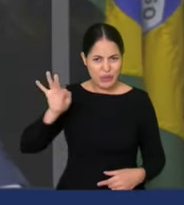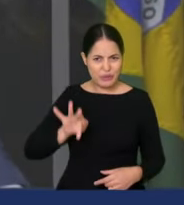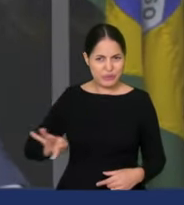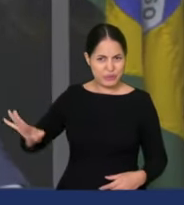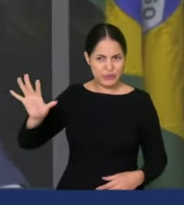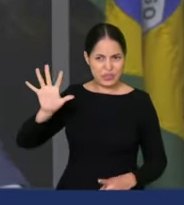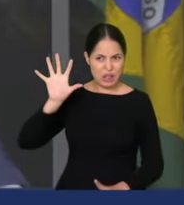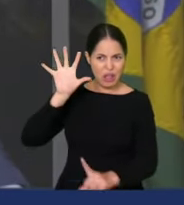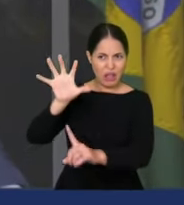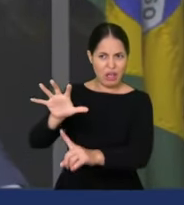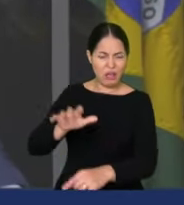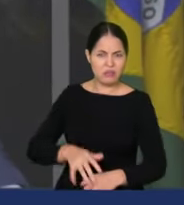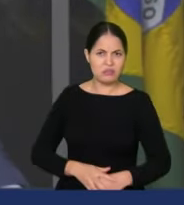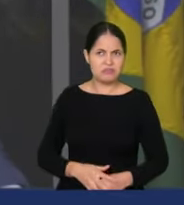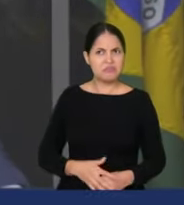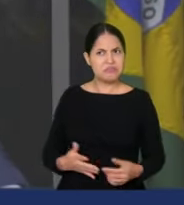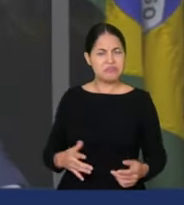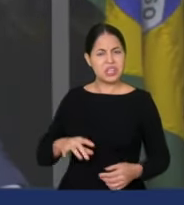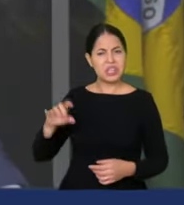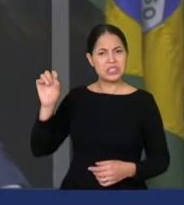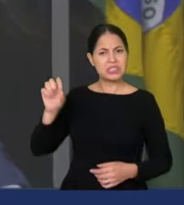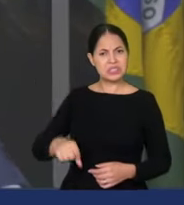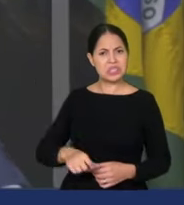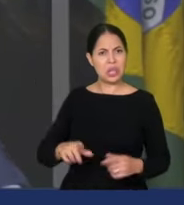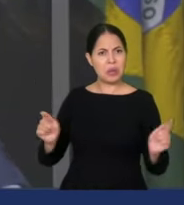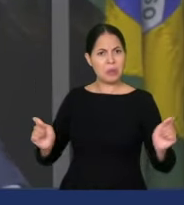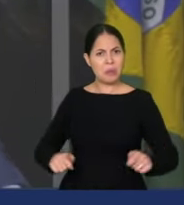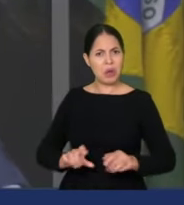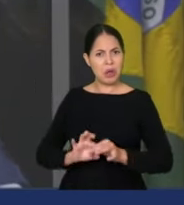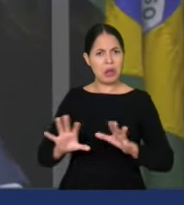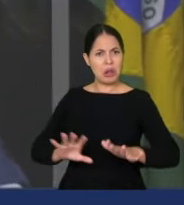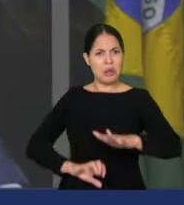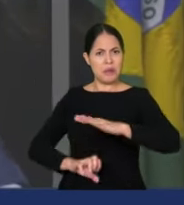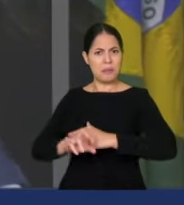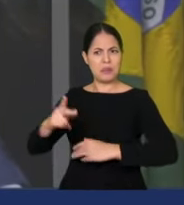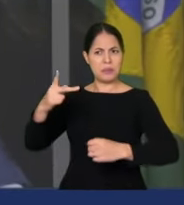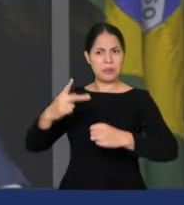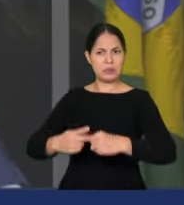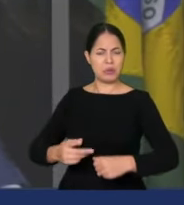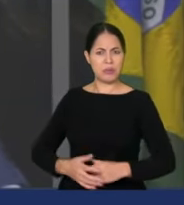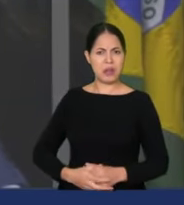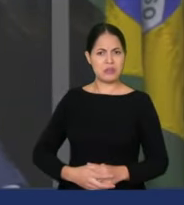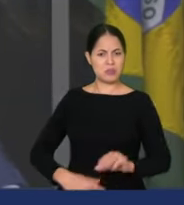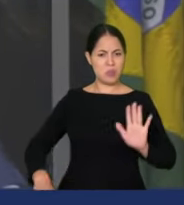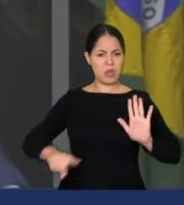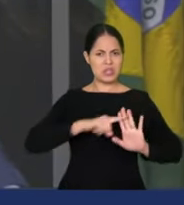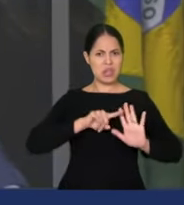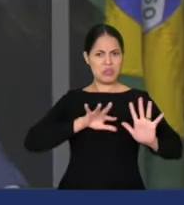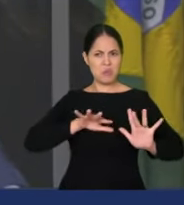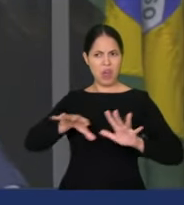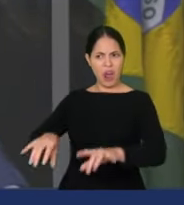invadir a Petrobras com o exército, pode interferir na política de preço. Sim, o governo pode tudo.